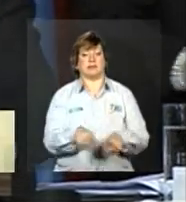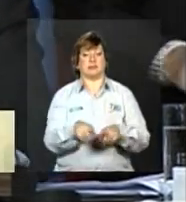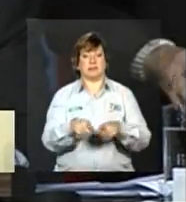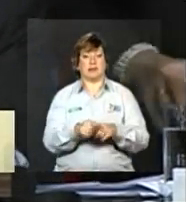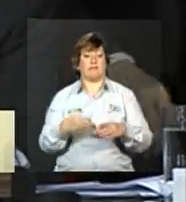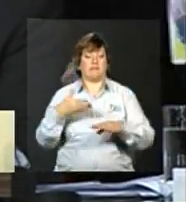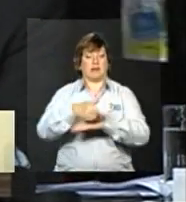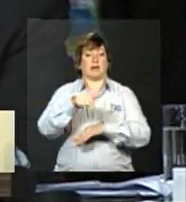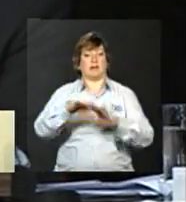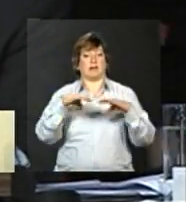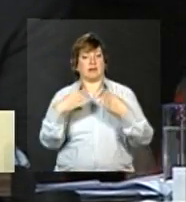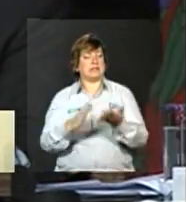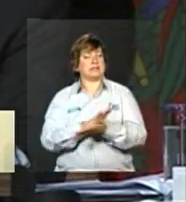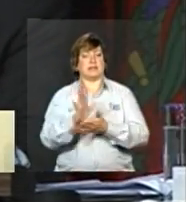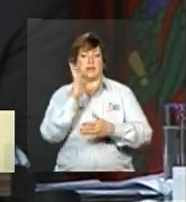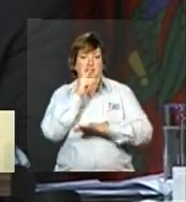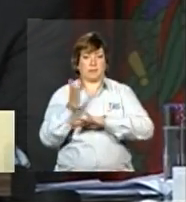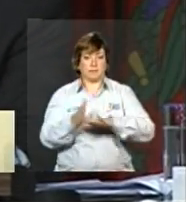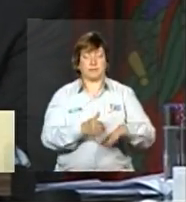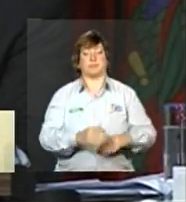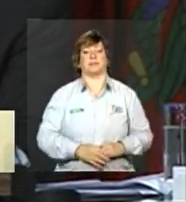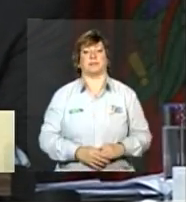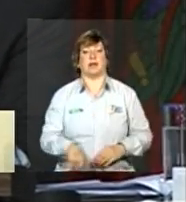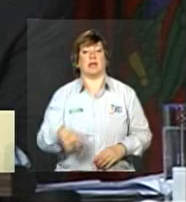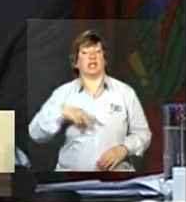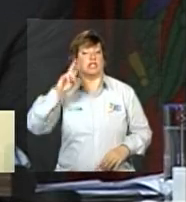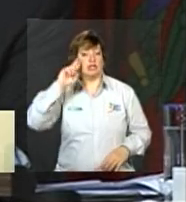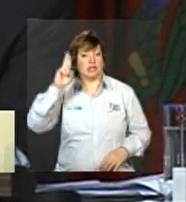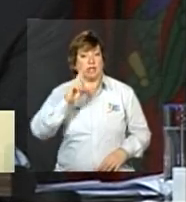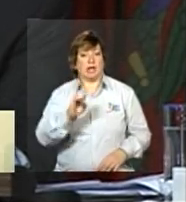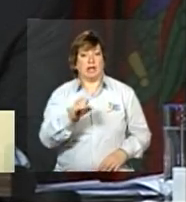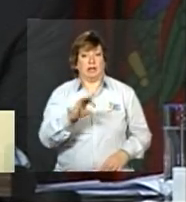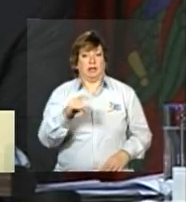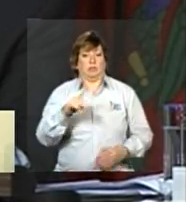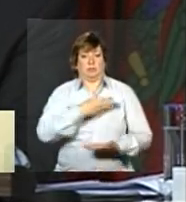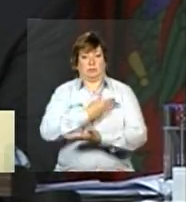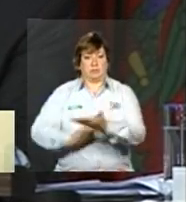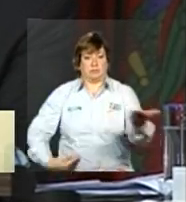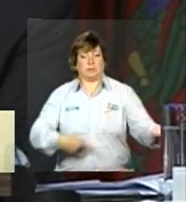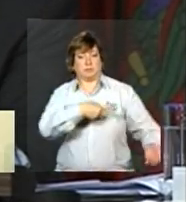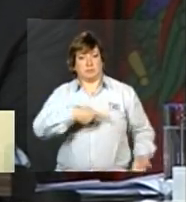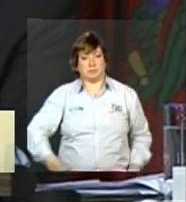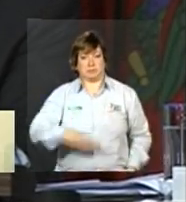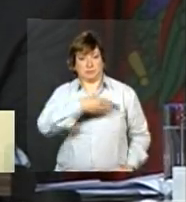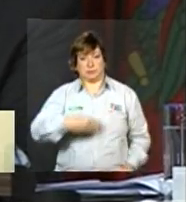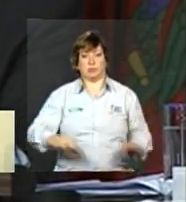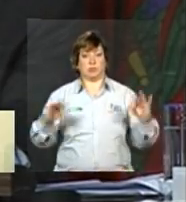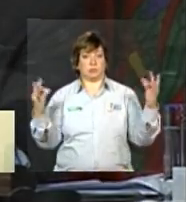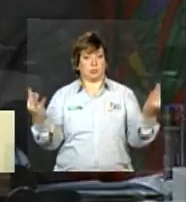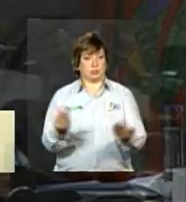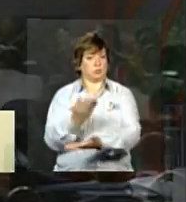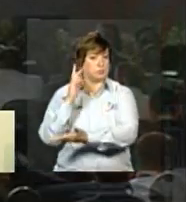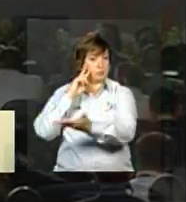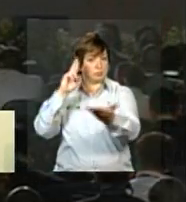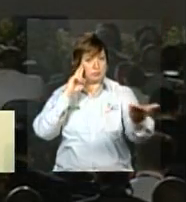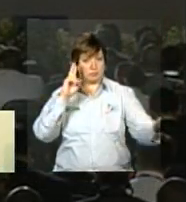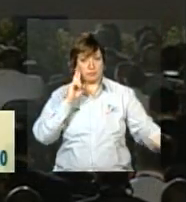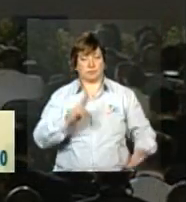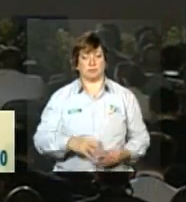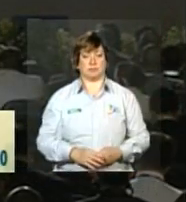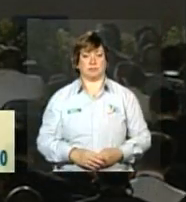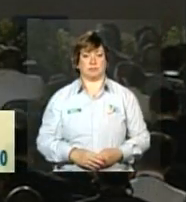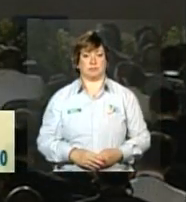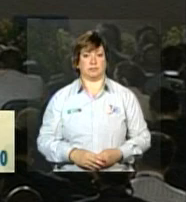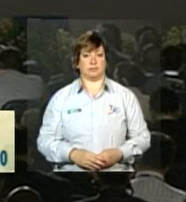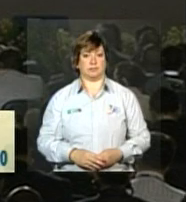sem mais delongas. Chefes de Estado, senhor secretário-geral das Nações Unidas, ministros, suas excelências,